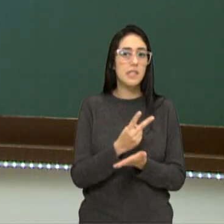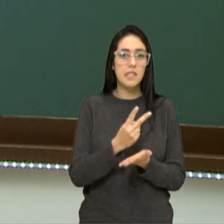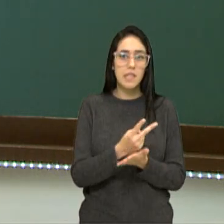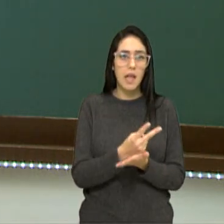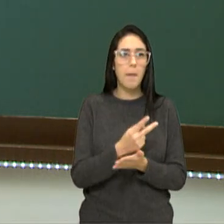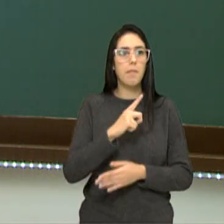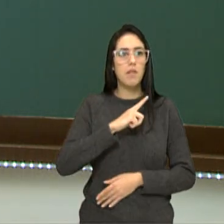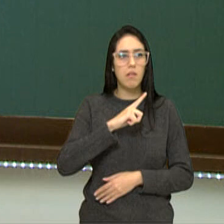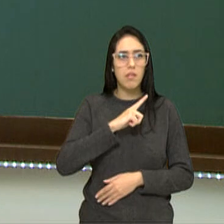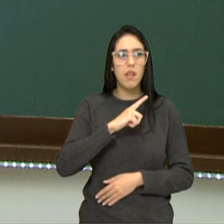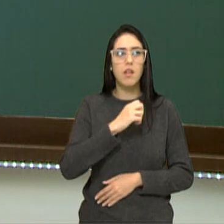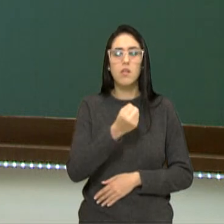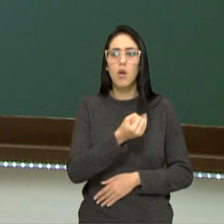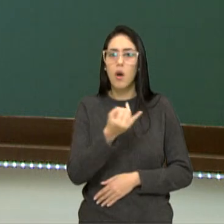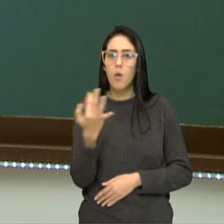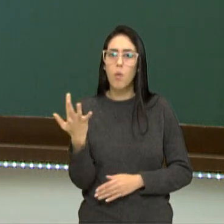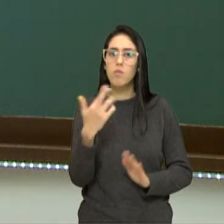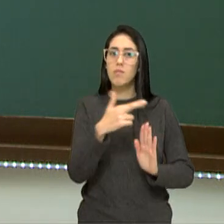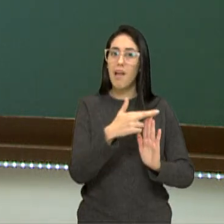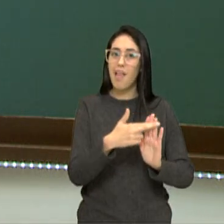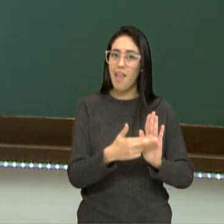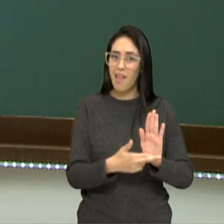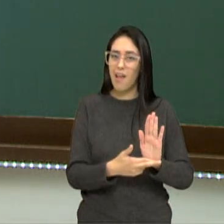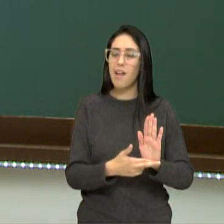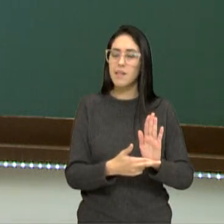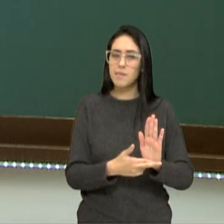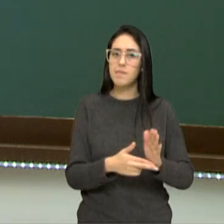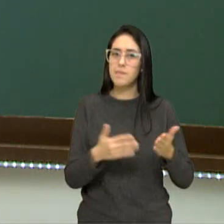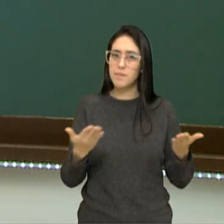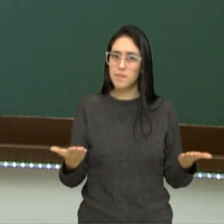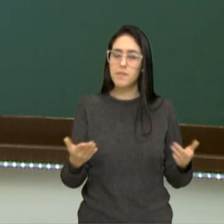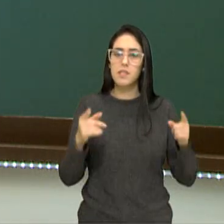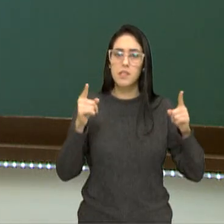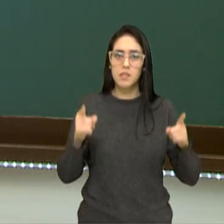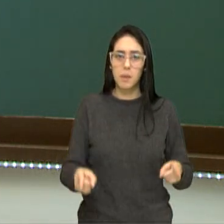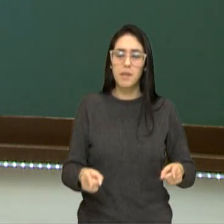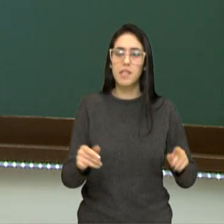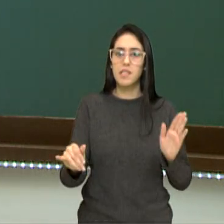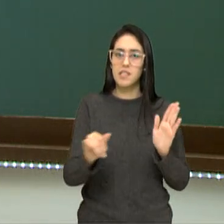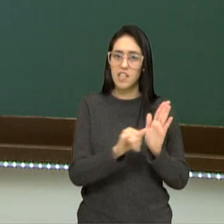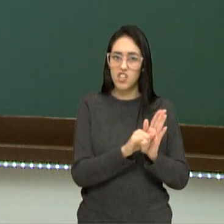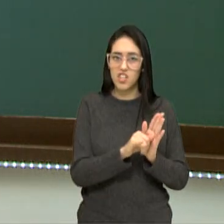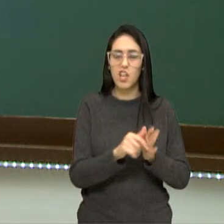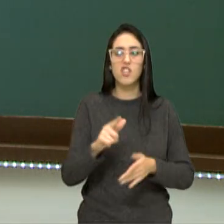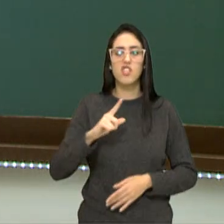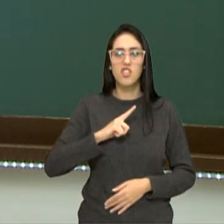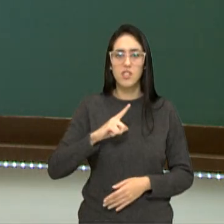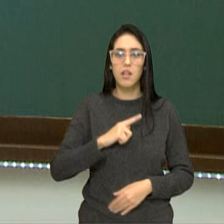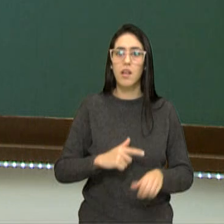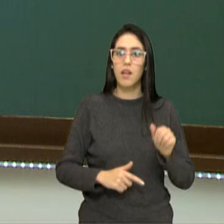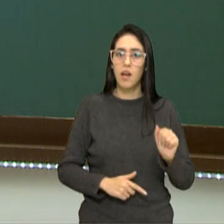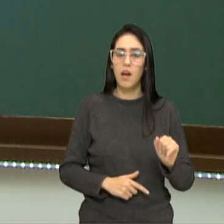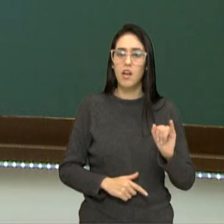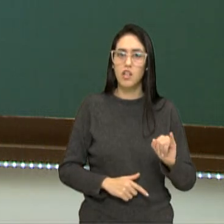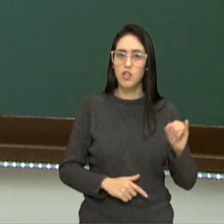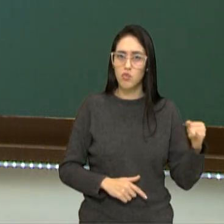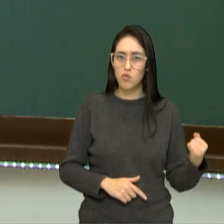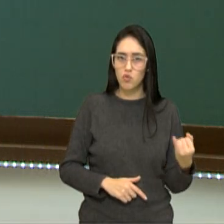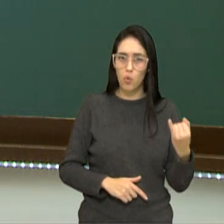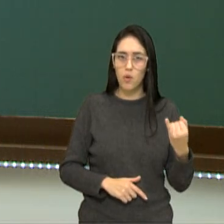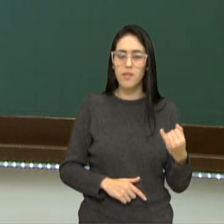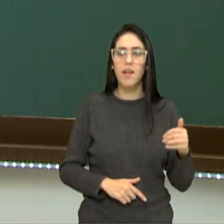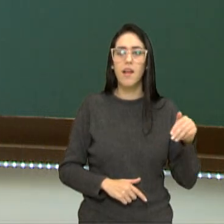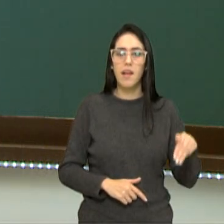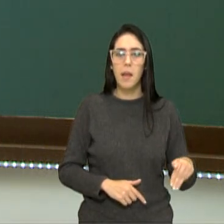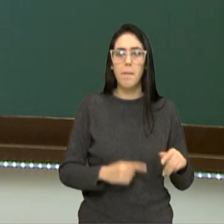algumas condições para que elas aconteçam. Então, dentro da matriz identidade, eu tenho A e J, N